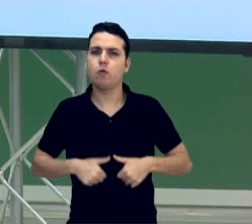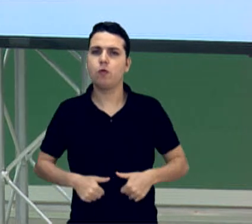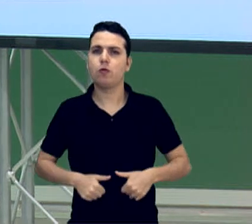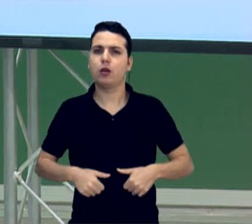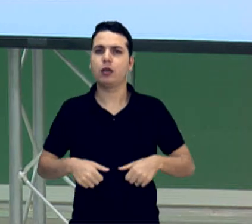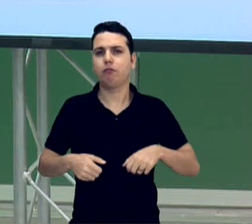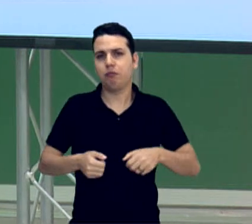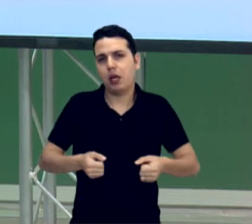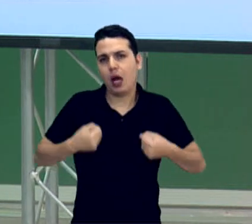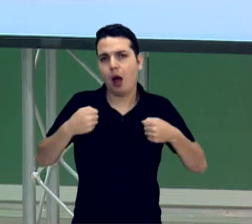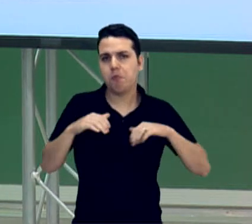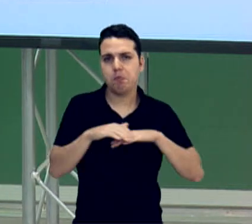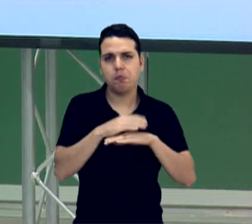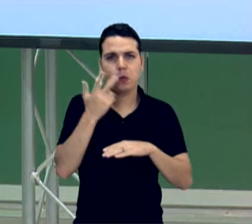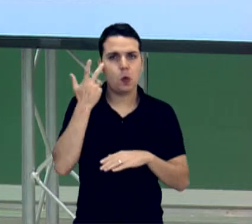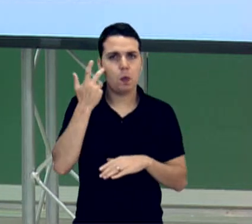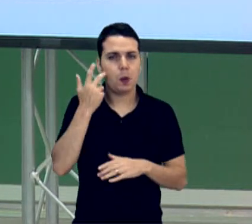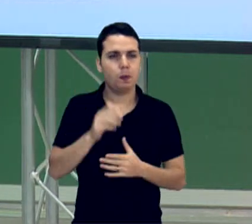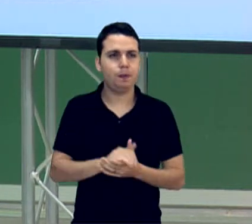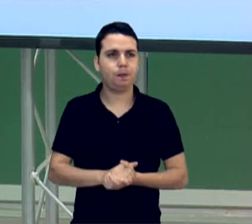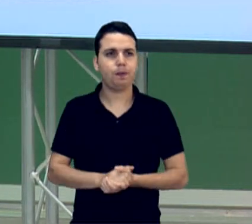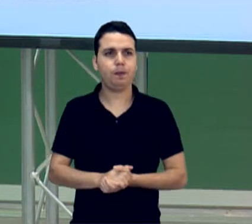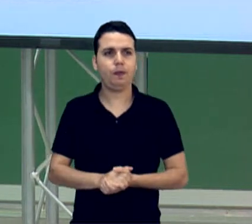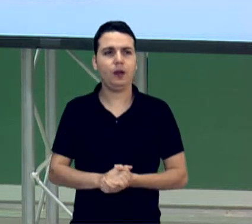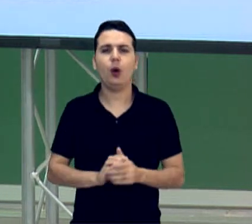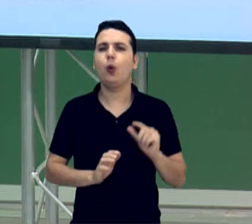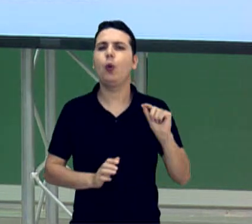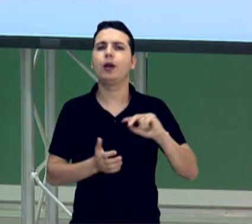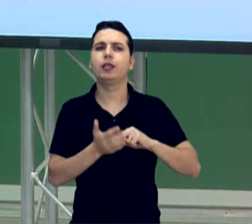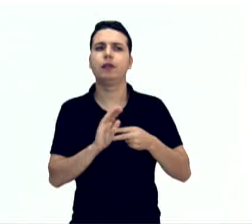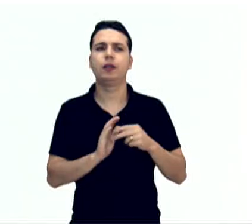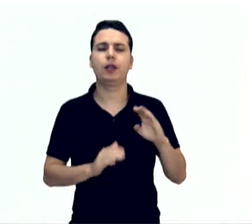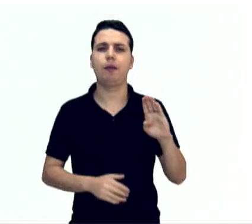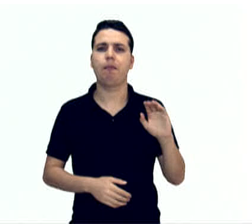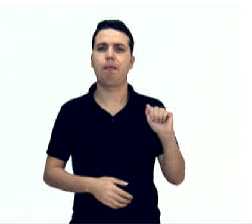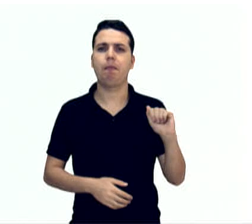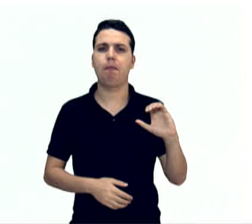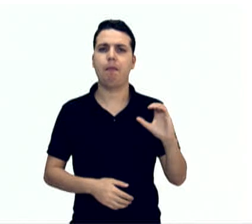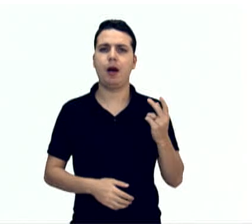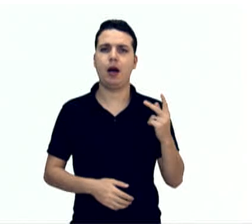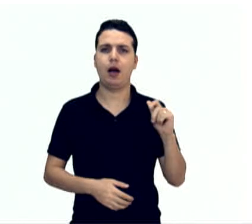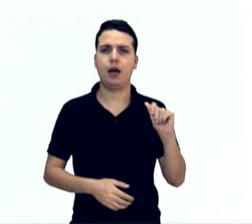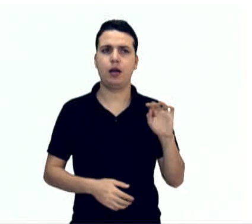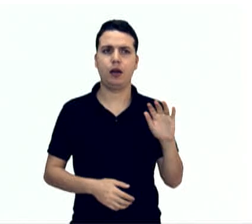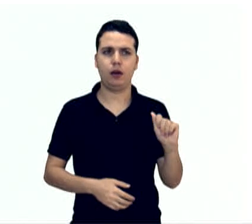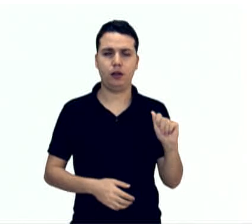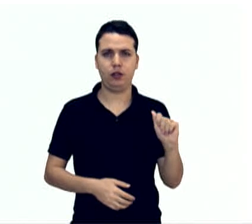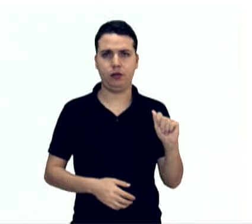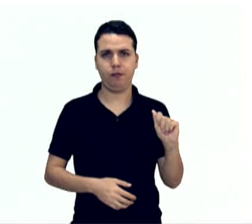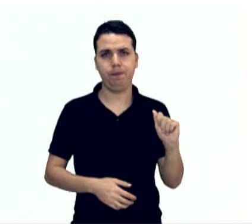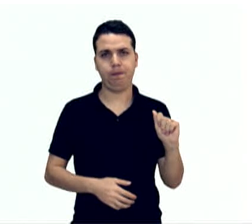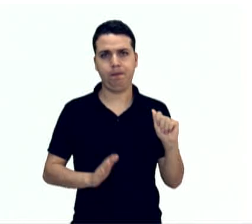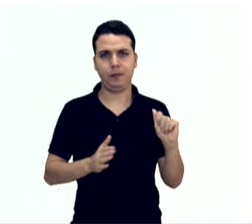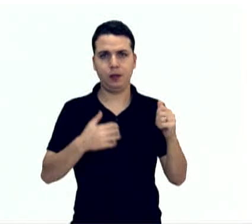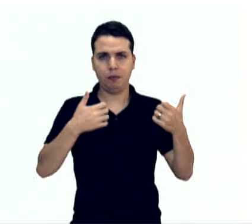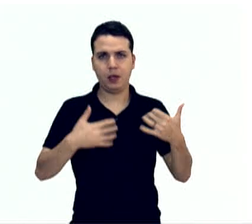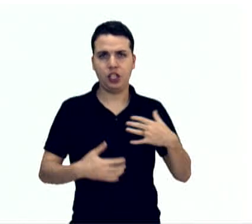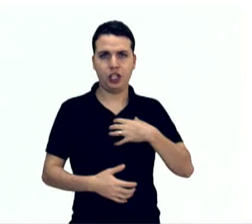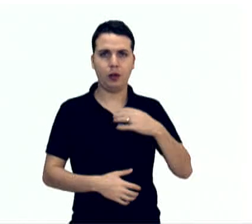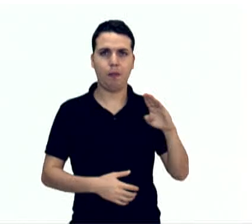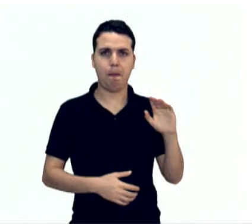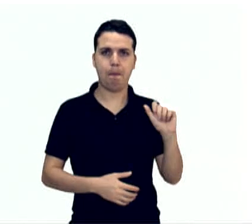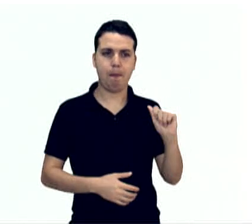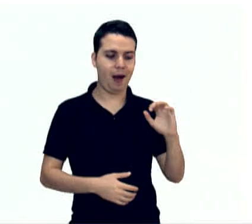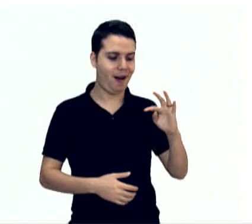sapato. Então, o que que é essa bachata, bachata? Né? Pronuncia-se bachata. É um